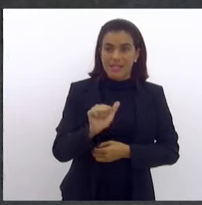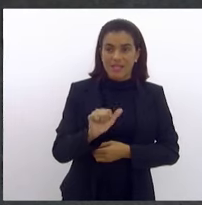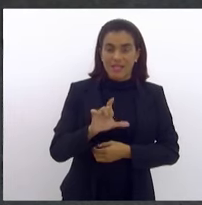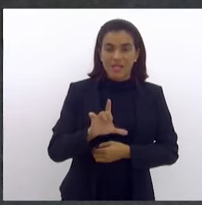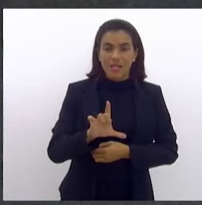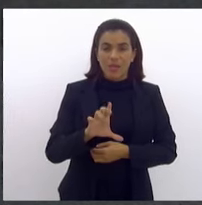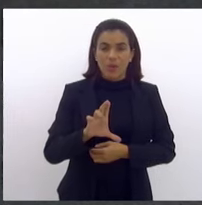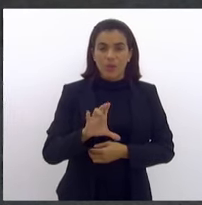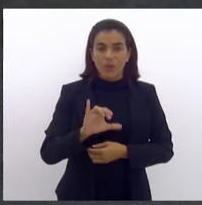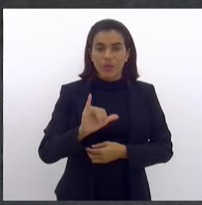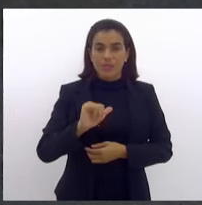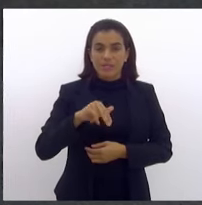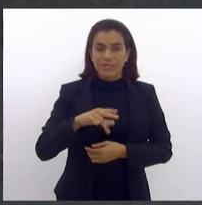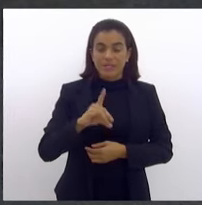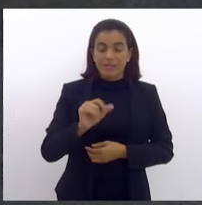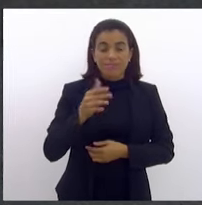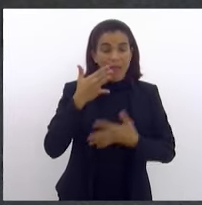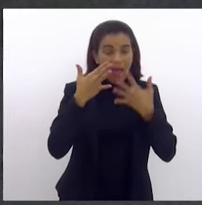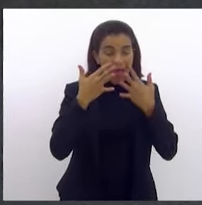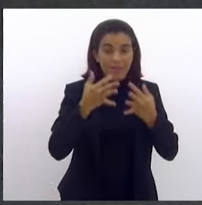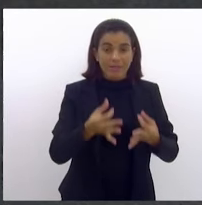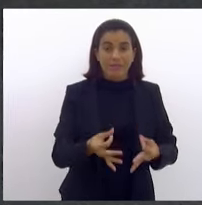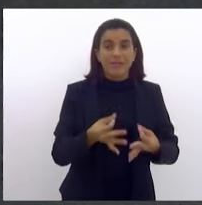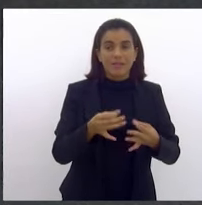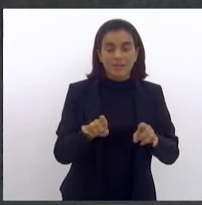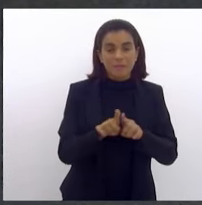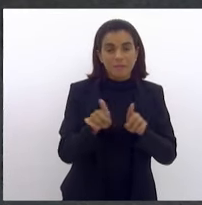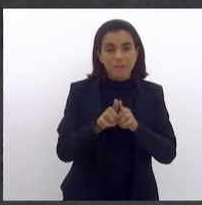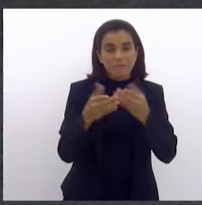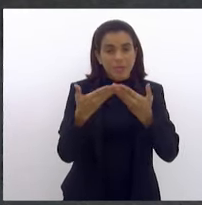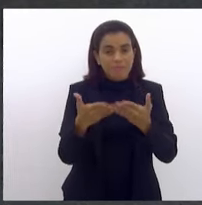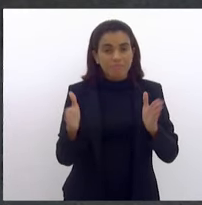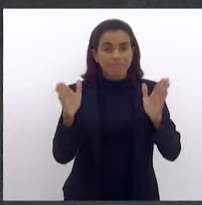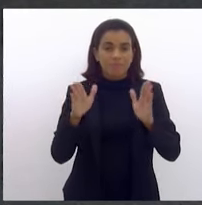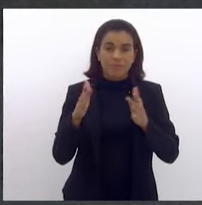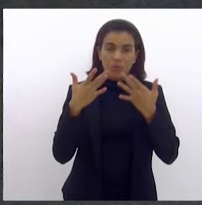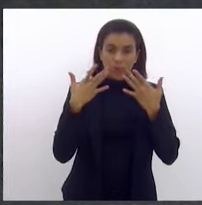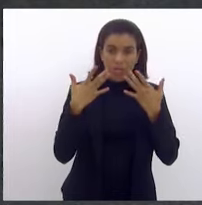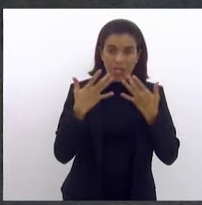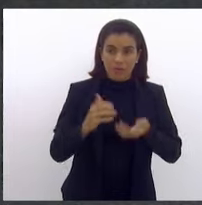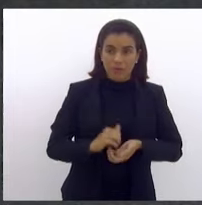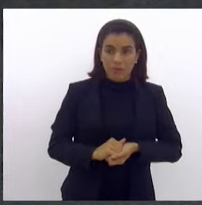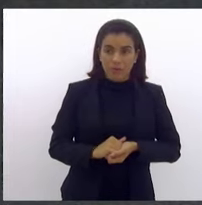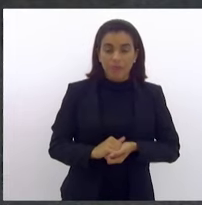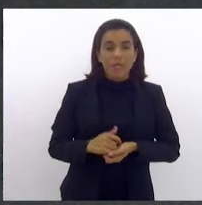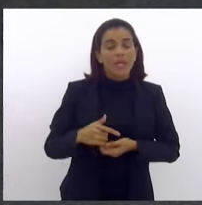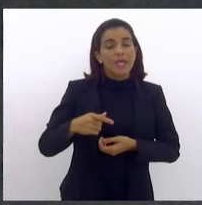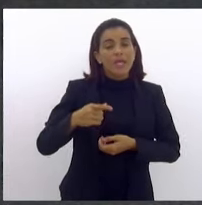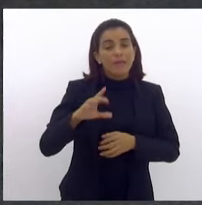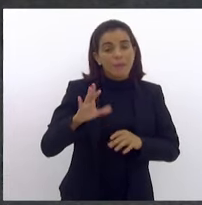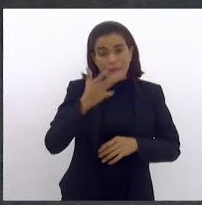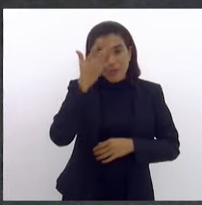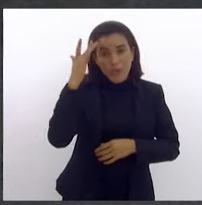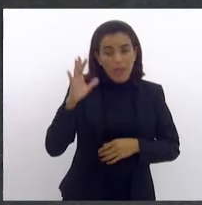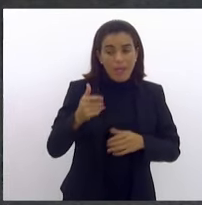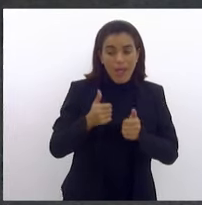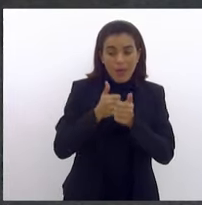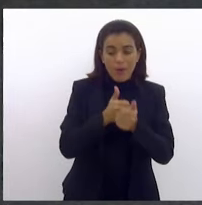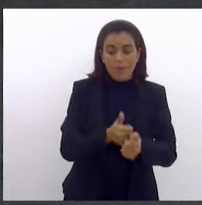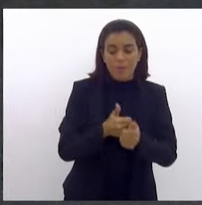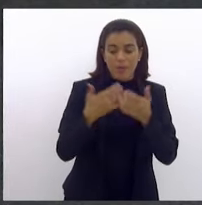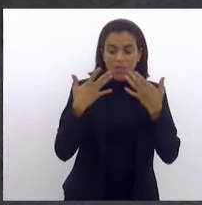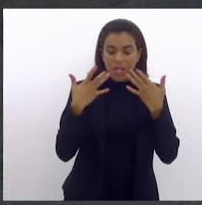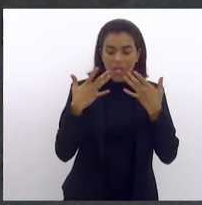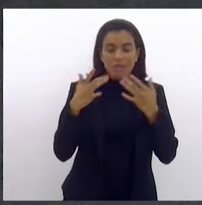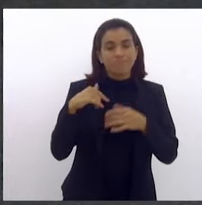está atenta à reabertura do teatro. E quem acompanha o nosso mandato viu também que a gente fez